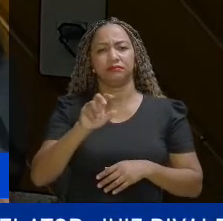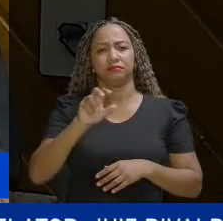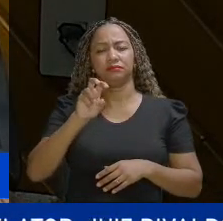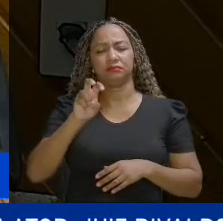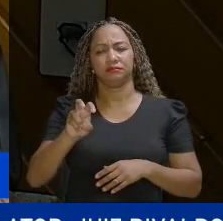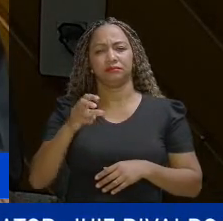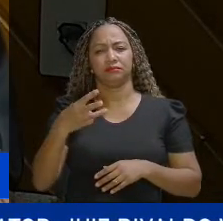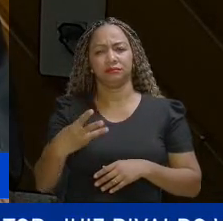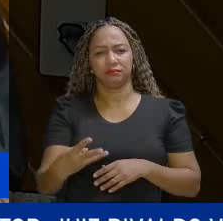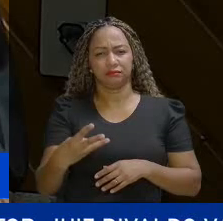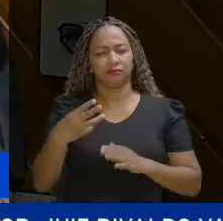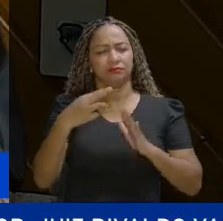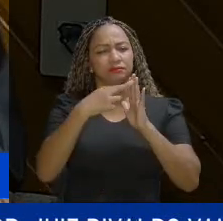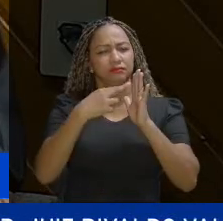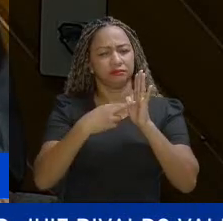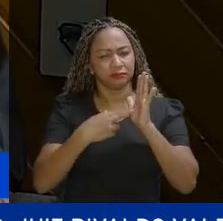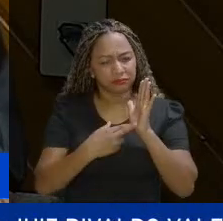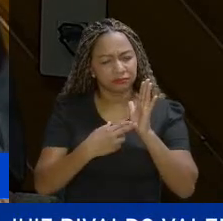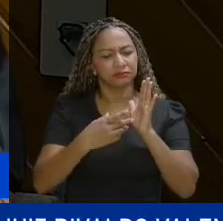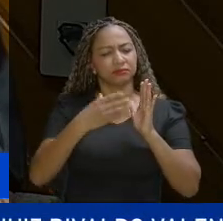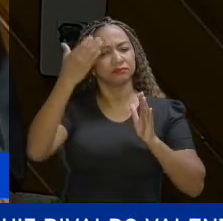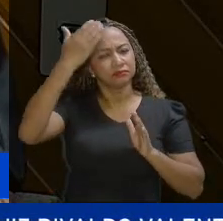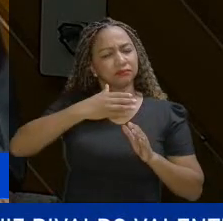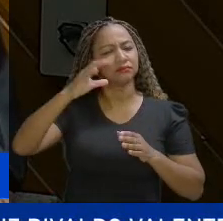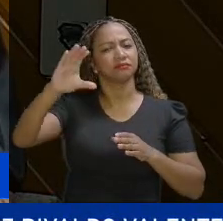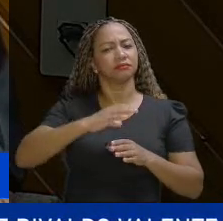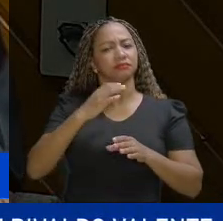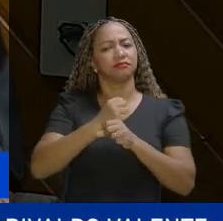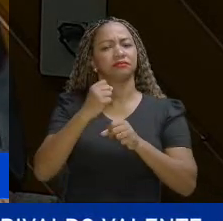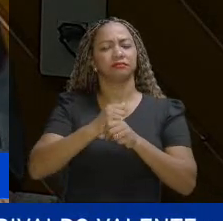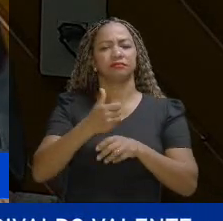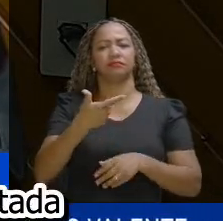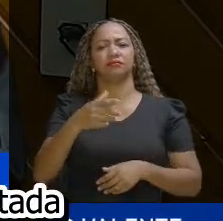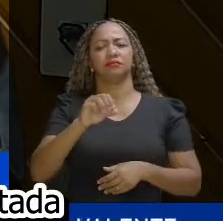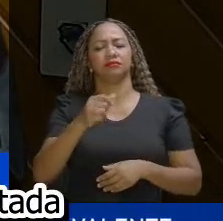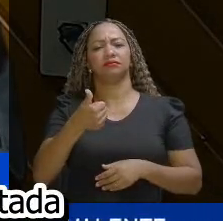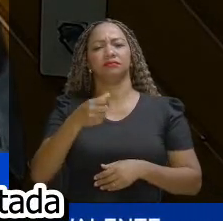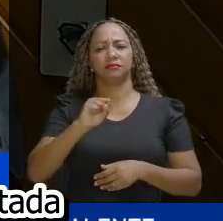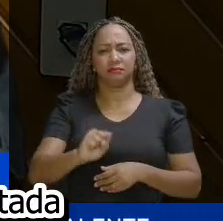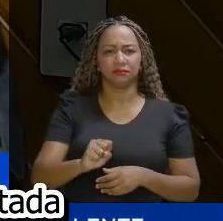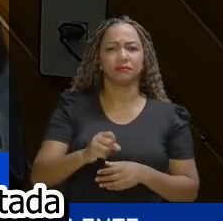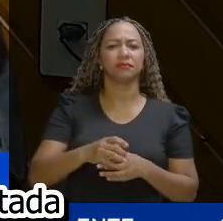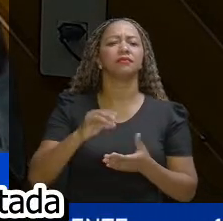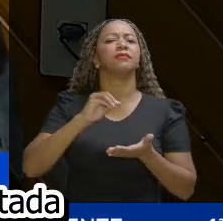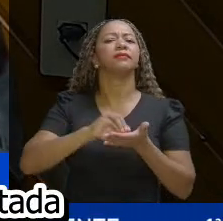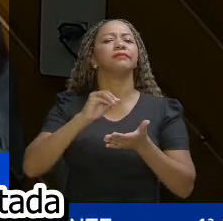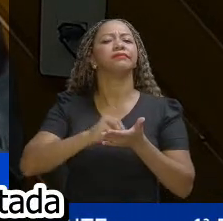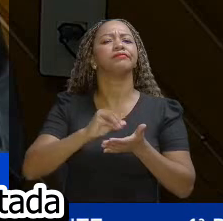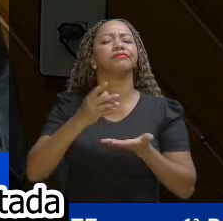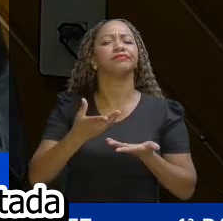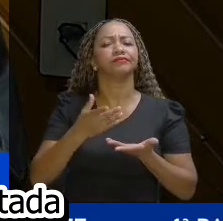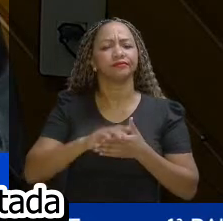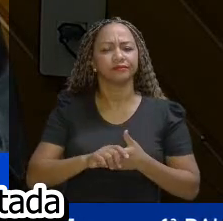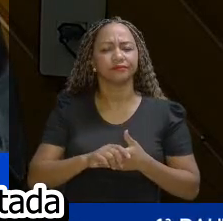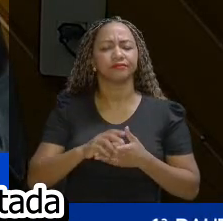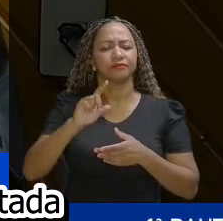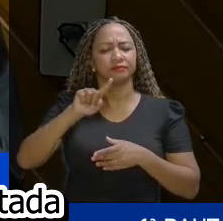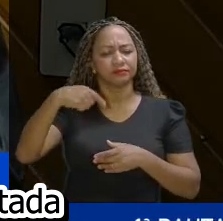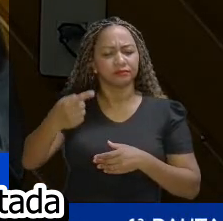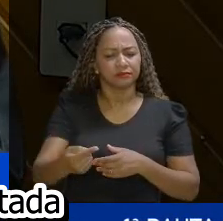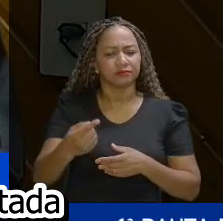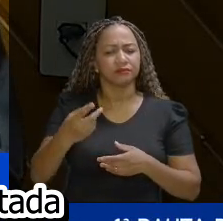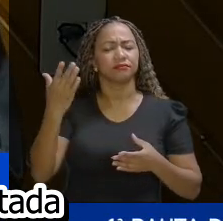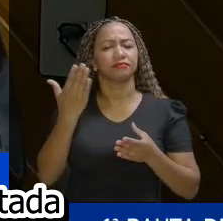23.553, que regulamenta a prestação de contas das eleições de 2018, a ausência de manifestação após a